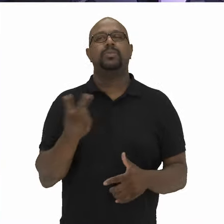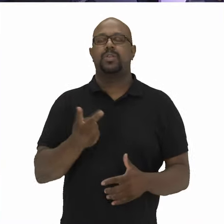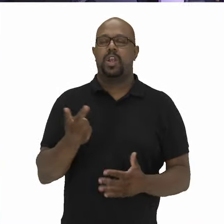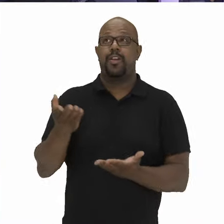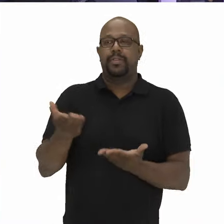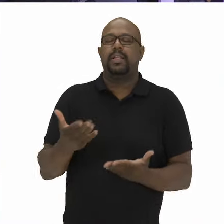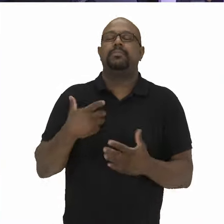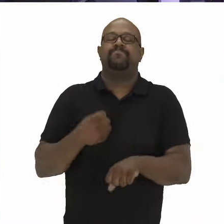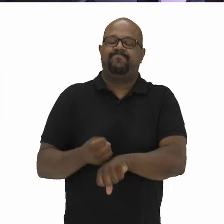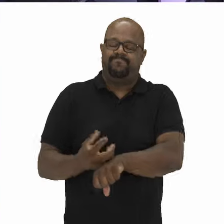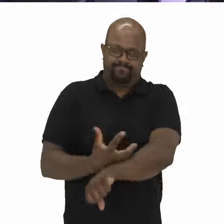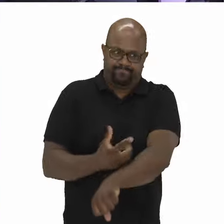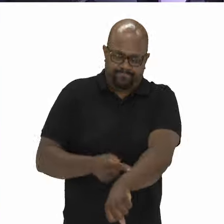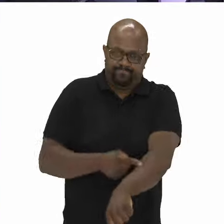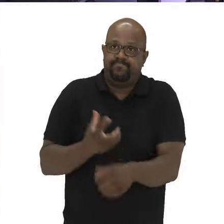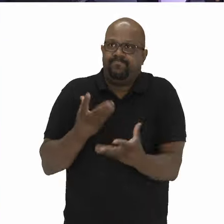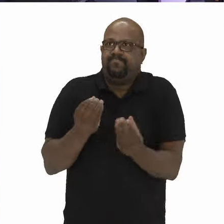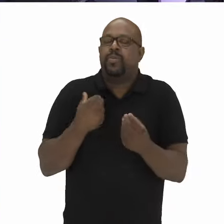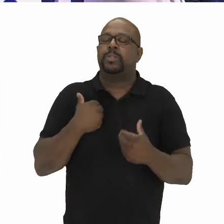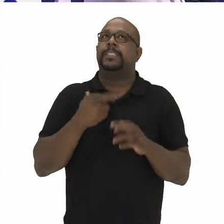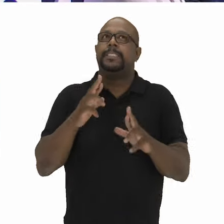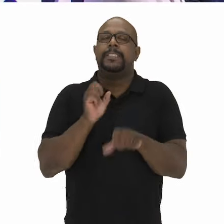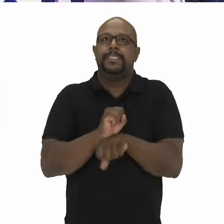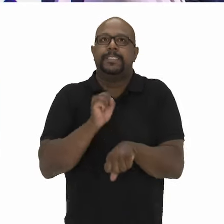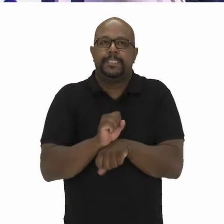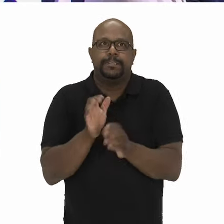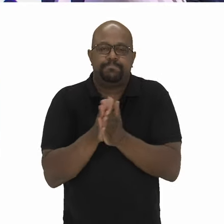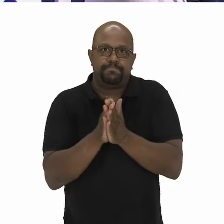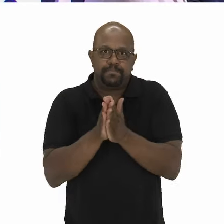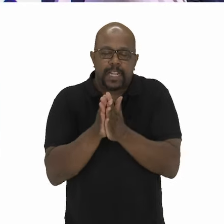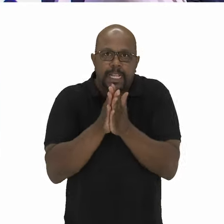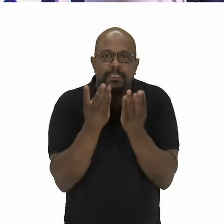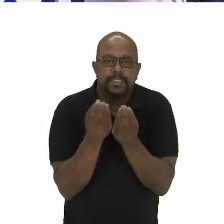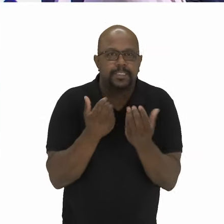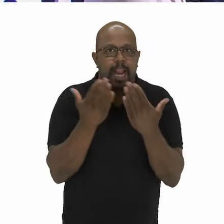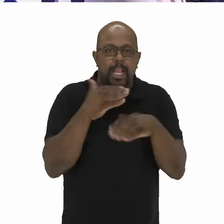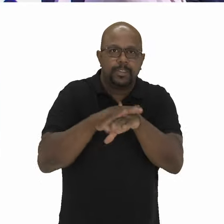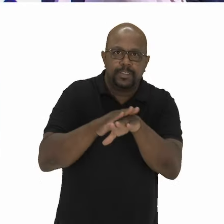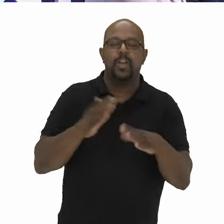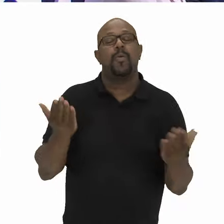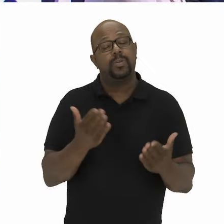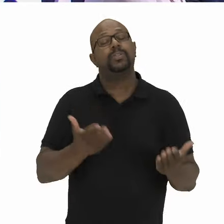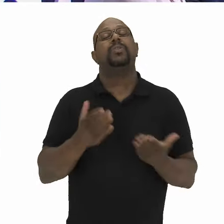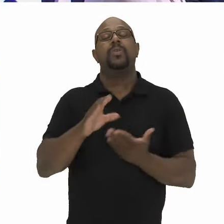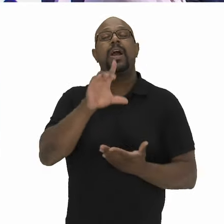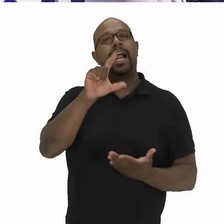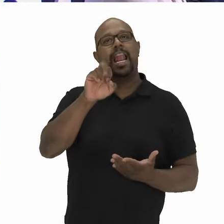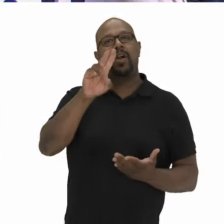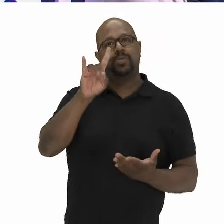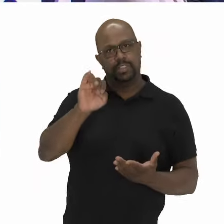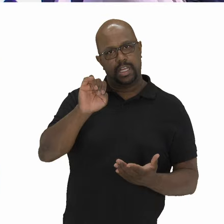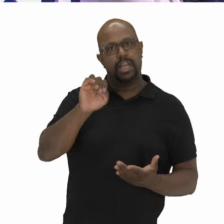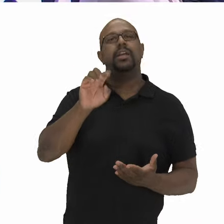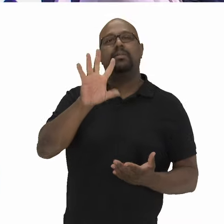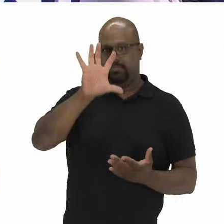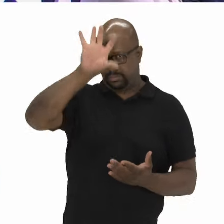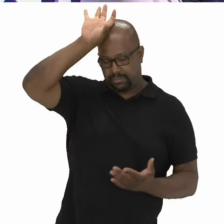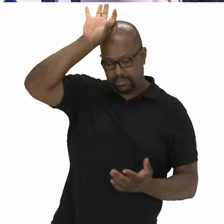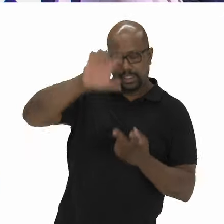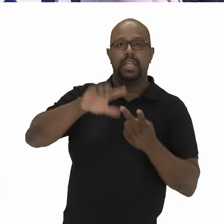tenho convidadas que me emocionam muito tô assim na expectativa desses minutos que eu vou estar com as duas eu estou hoje comia